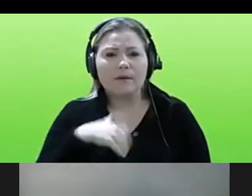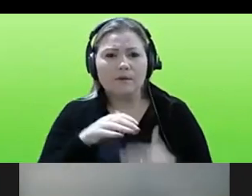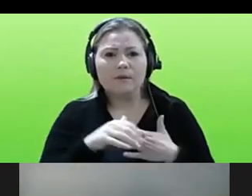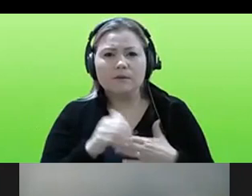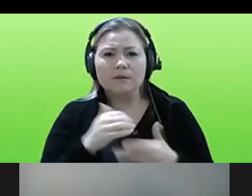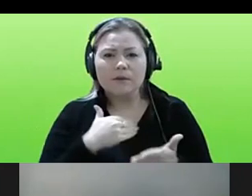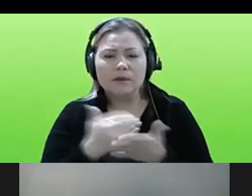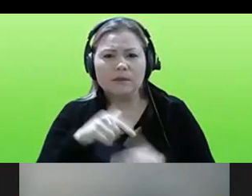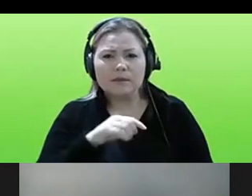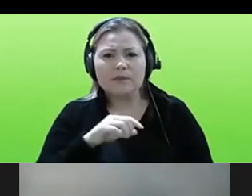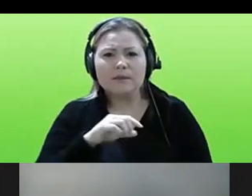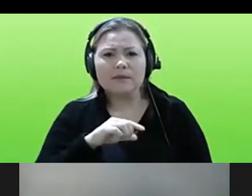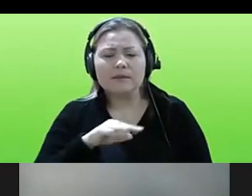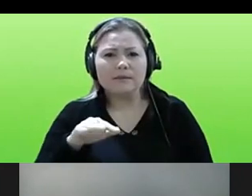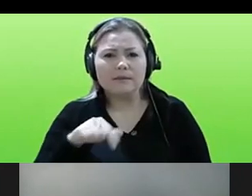esse ano doutorado.